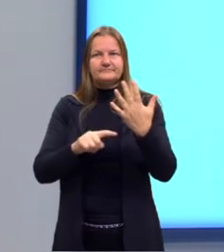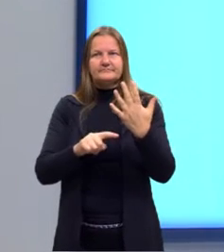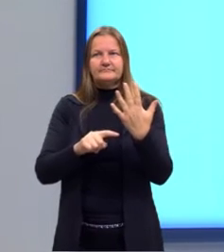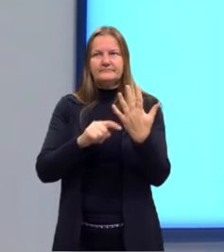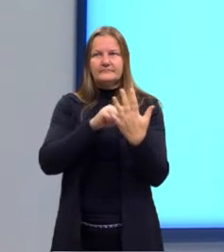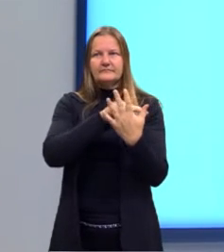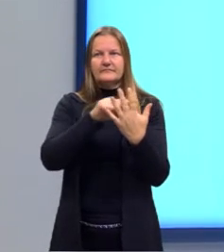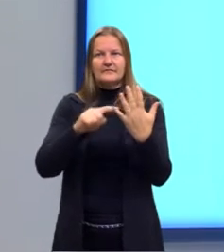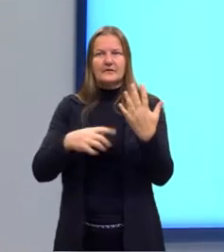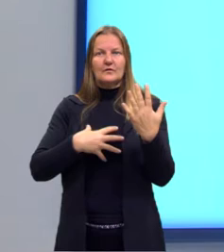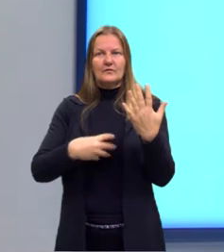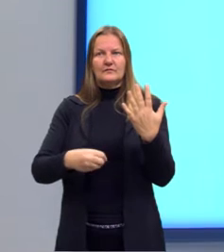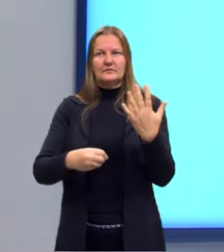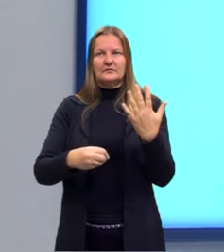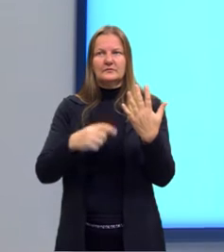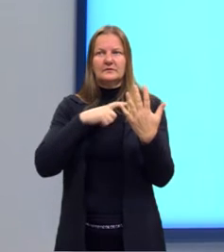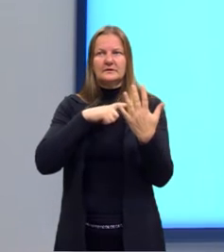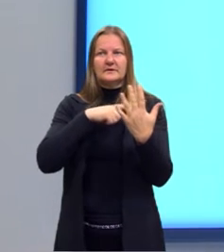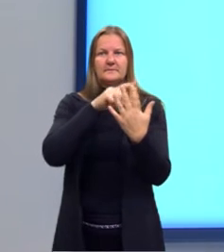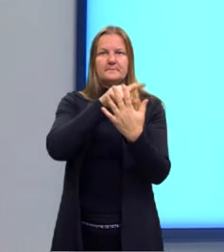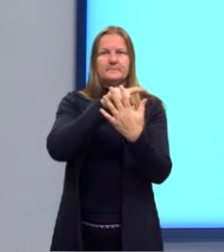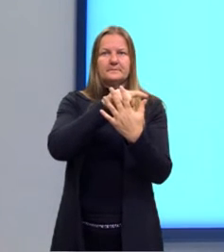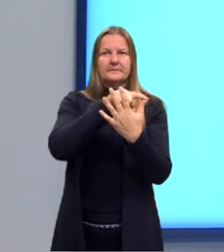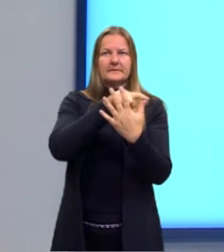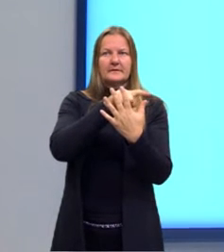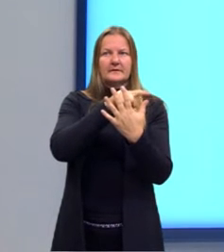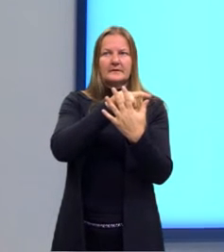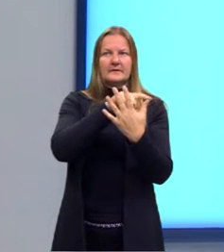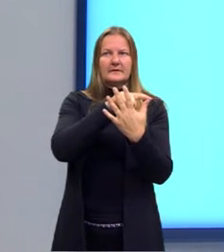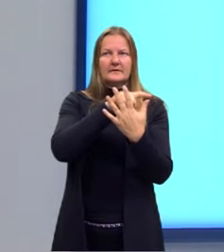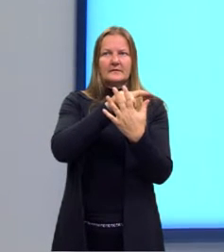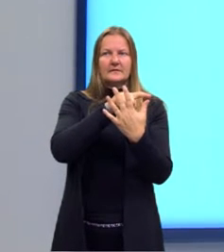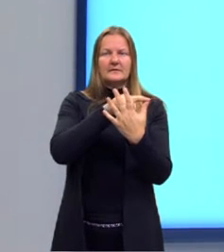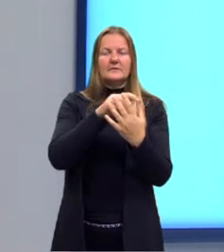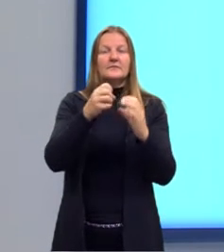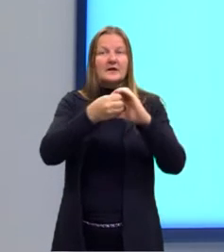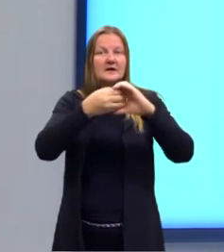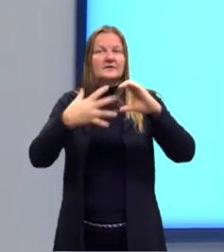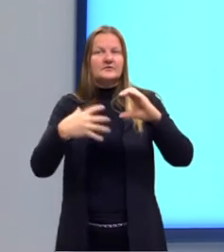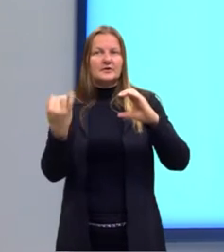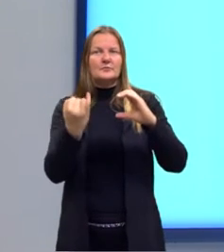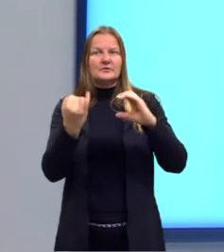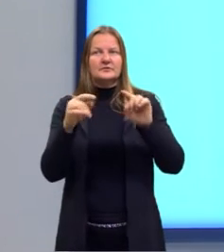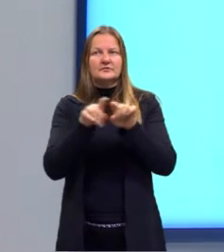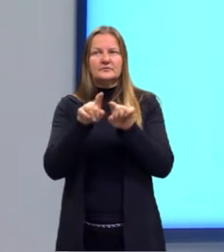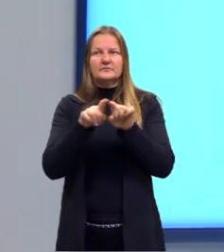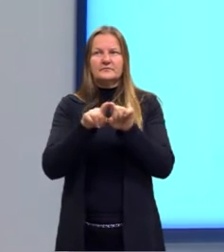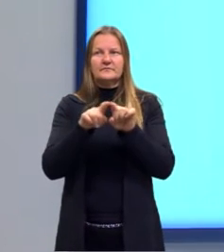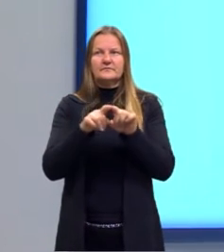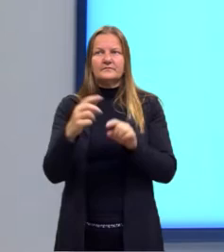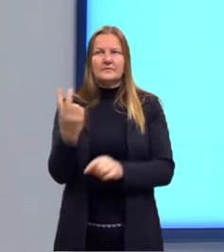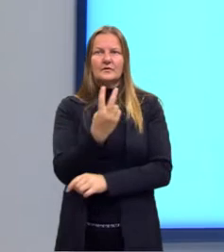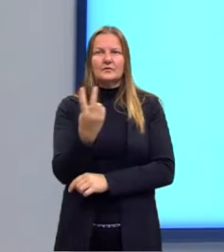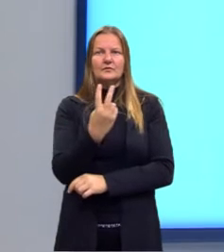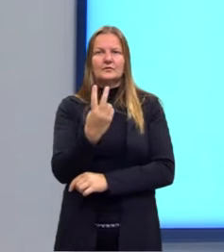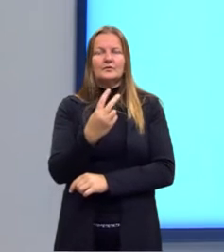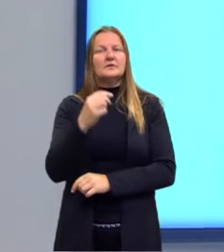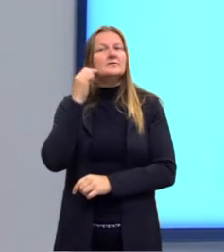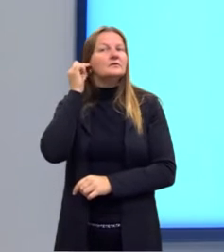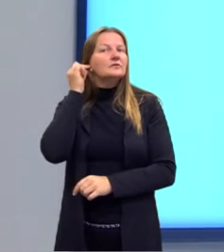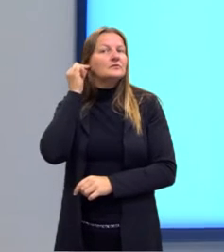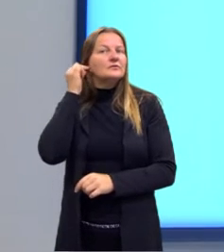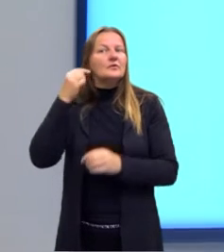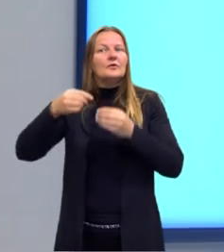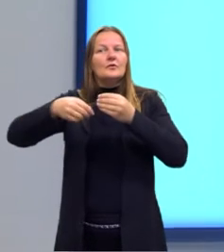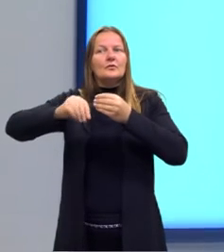nesses cinco filhos a outra característica importante é que eu não posso pular os dois tem um lobo da